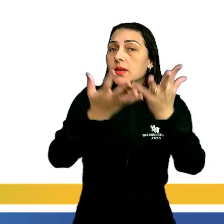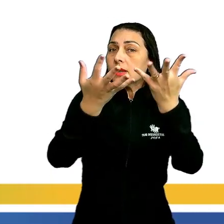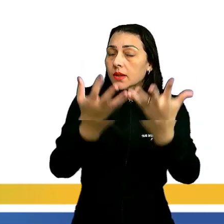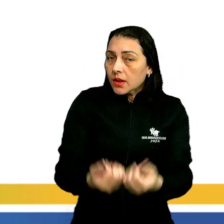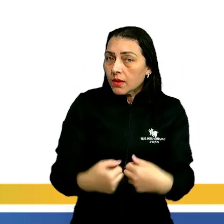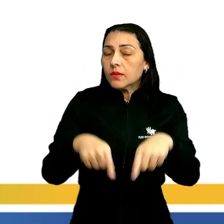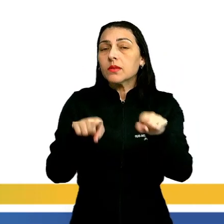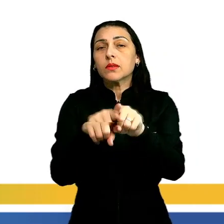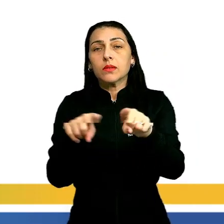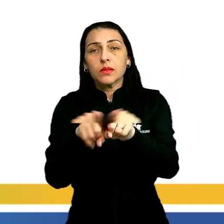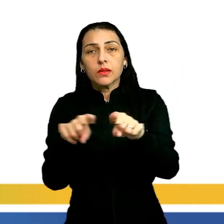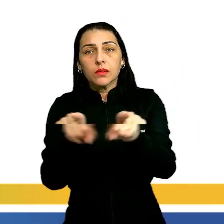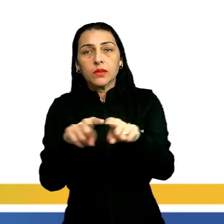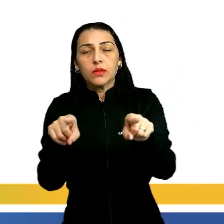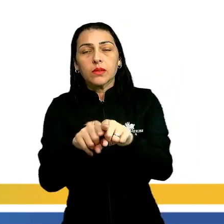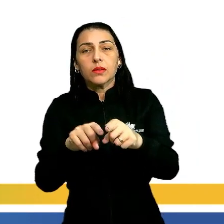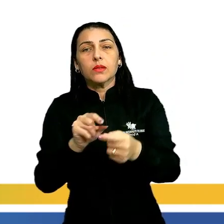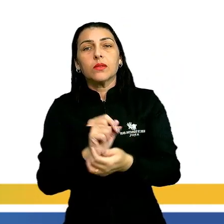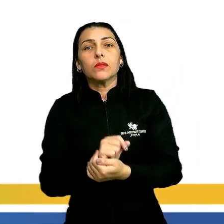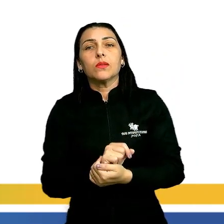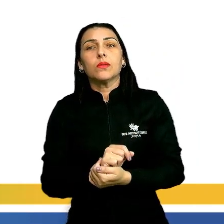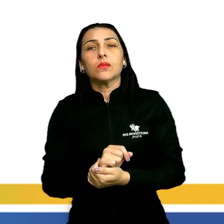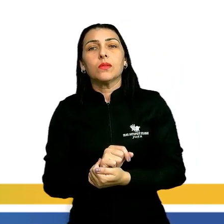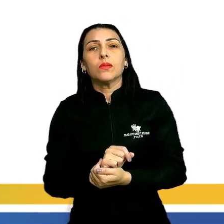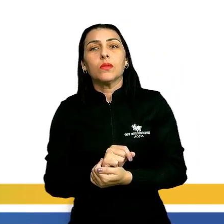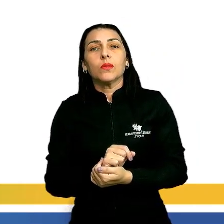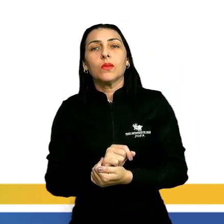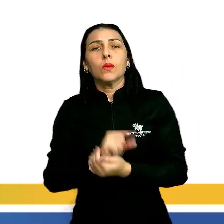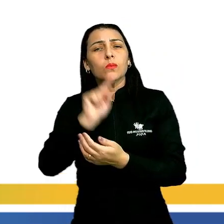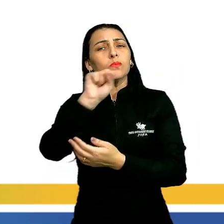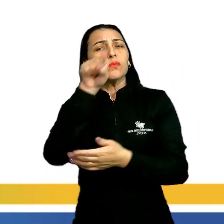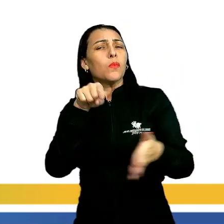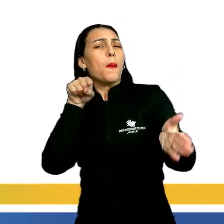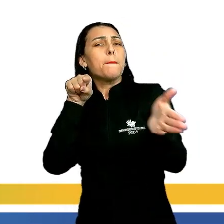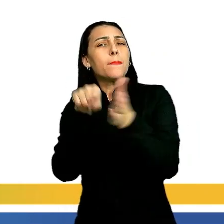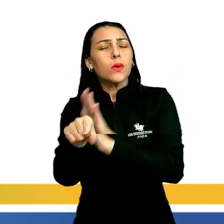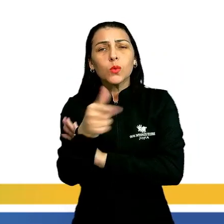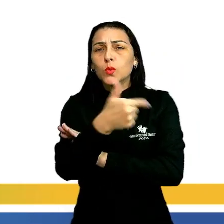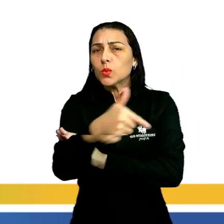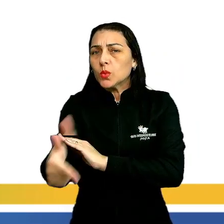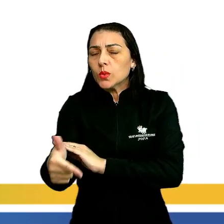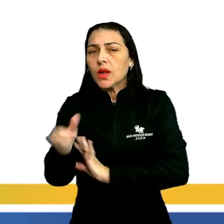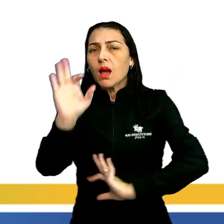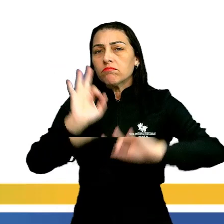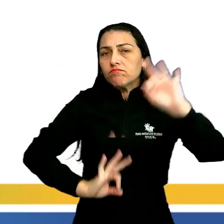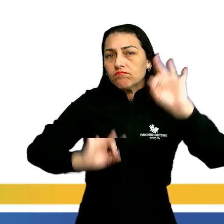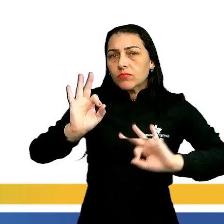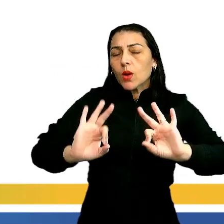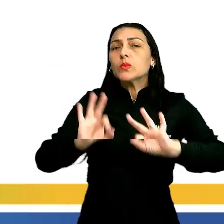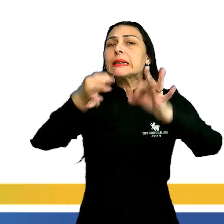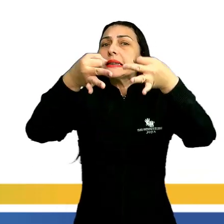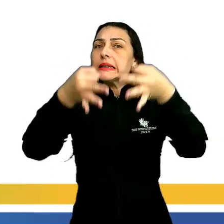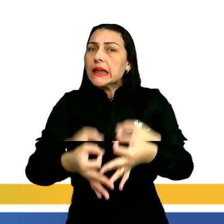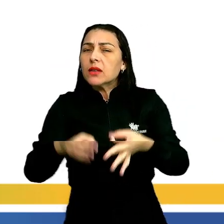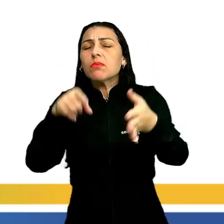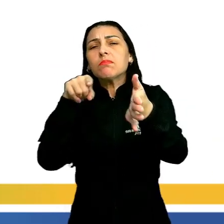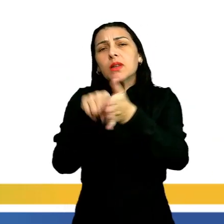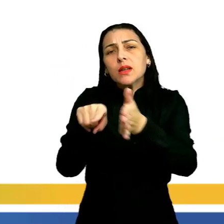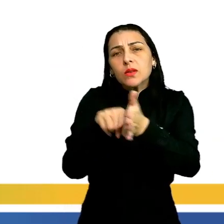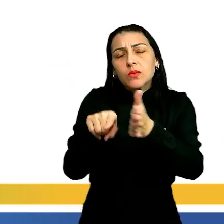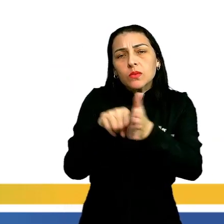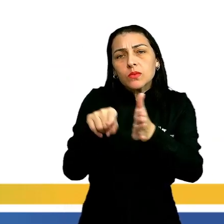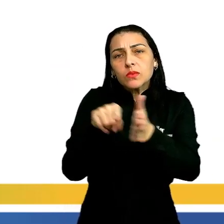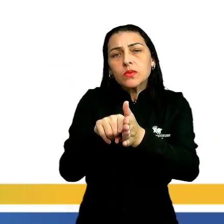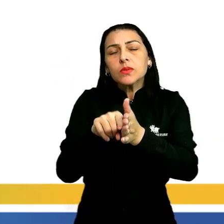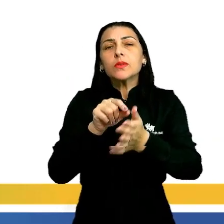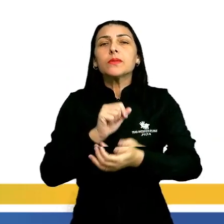aceitável, ainda que o interrogante não haja formulado corretamente